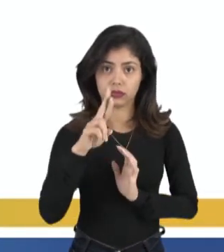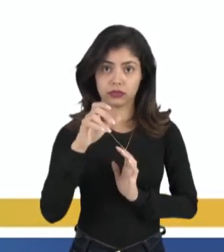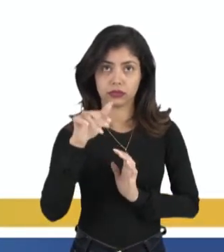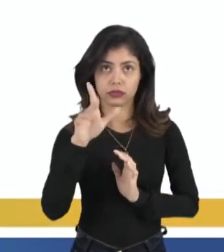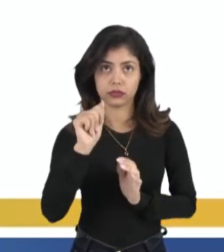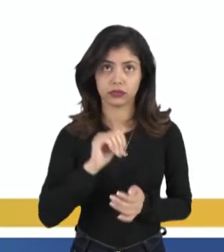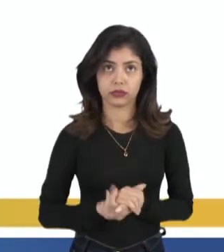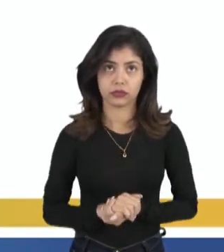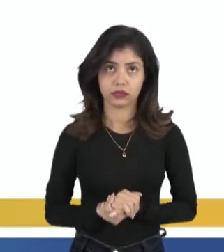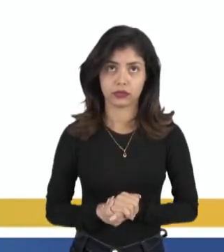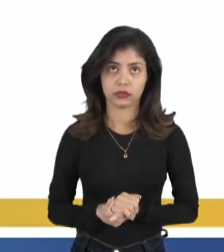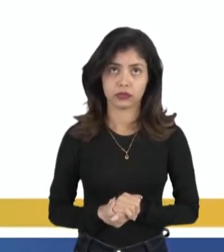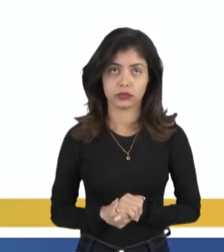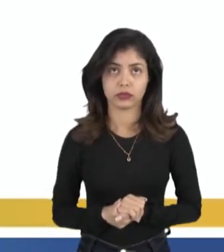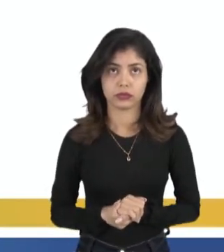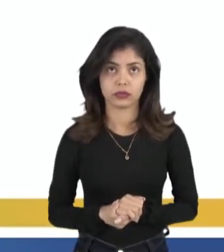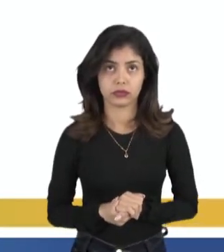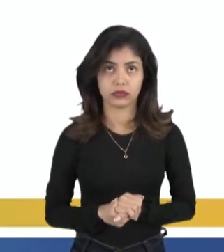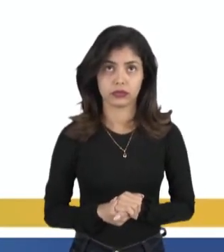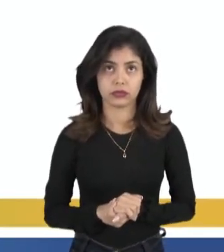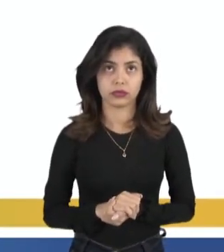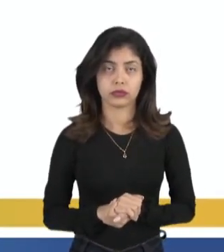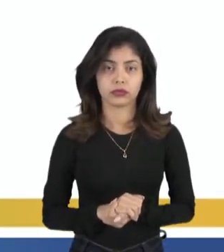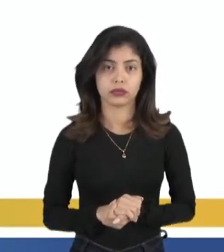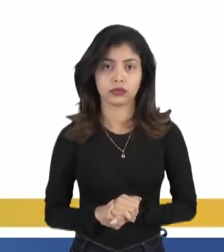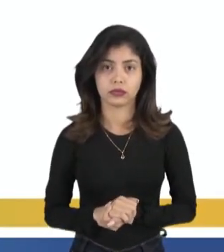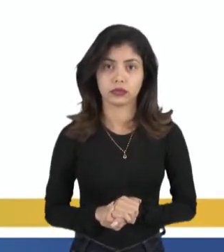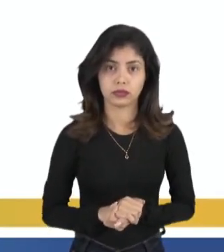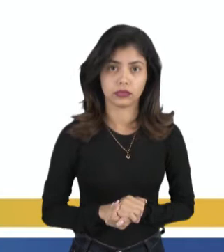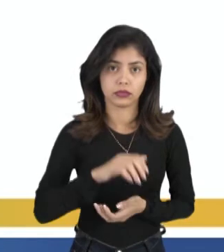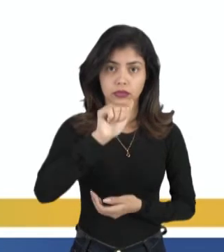parcial e aqui é um eclipse